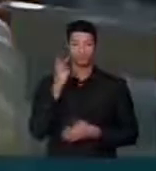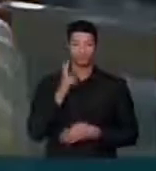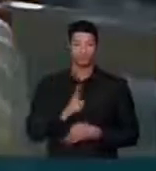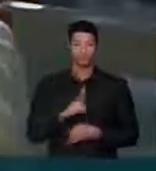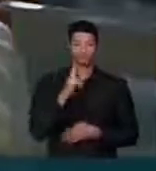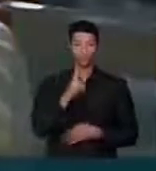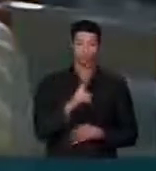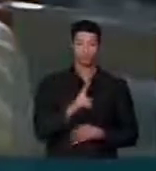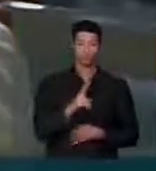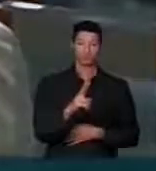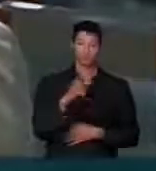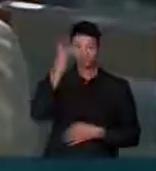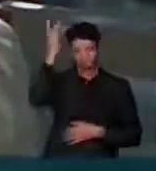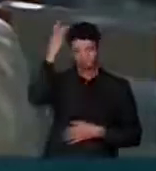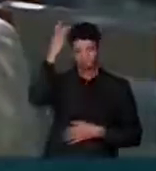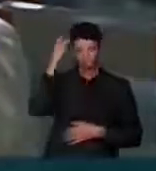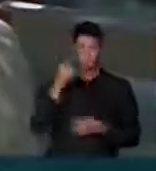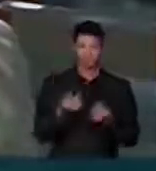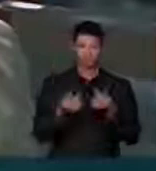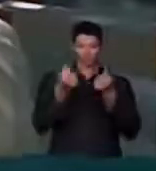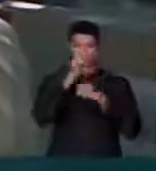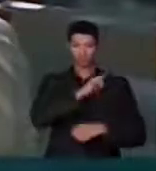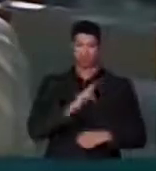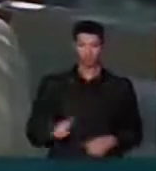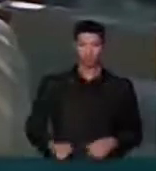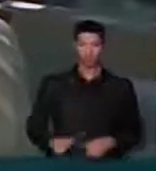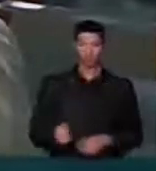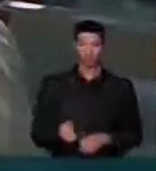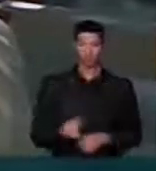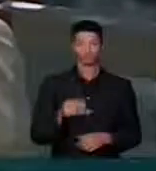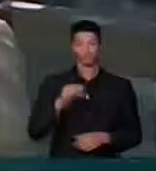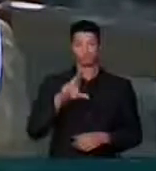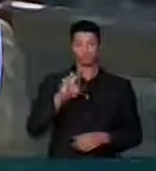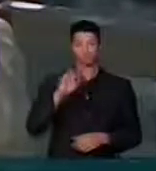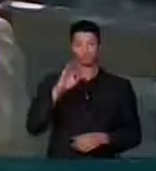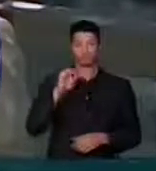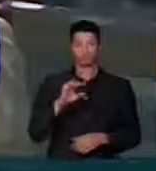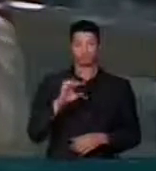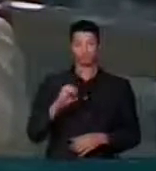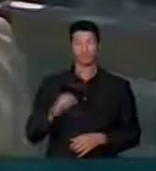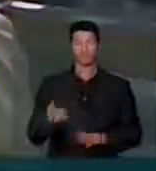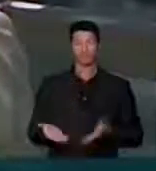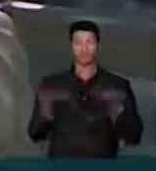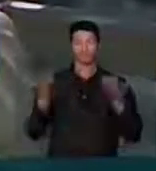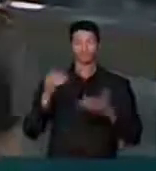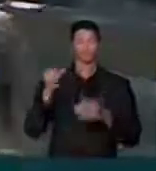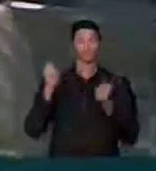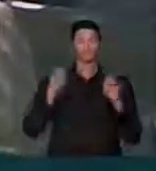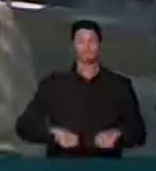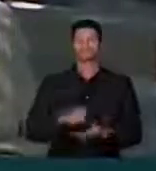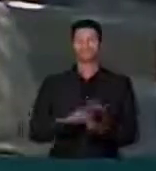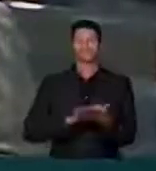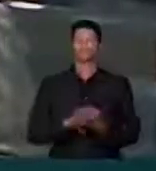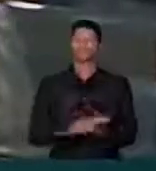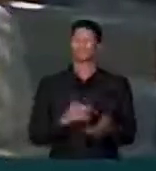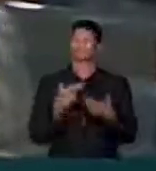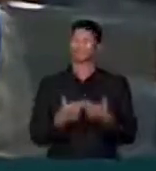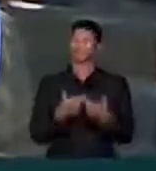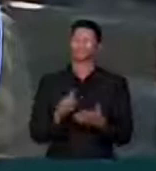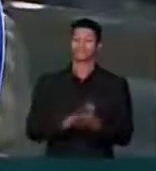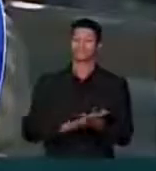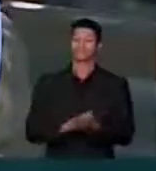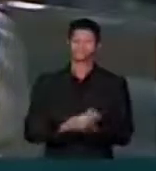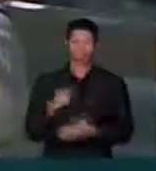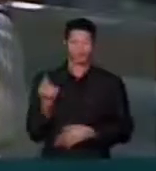manter esse absurdo dos gastos do governo. O custeio do governo subiu bastante e não é possível, não é tolerável